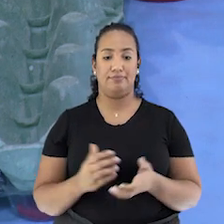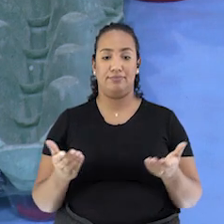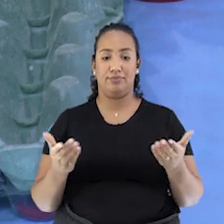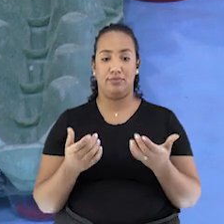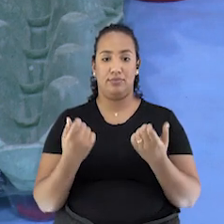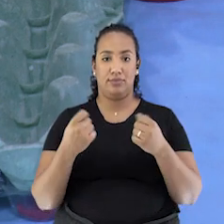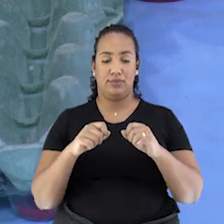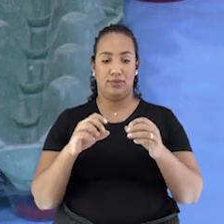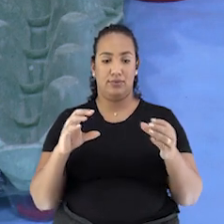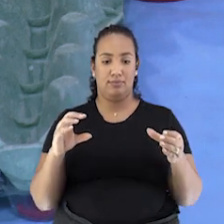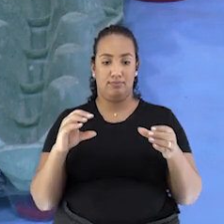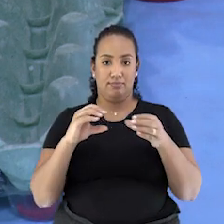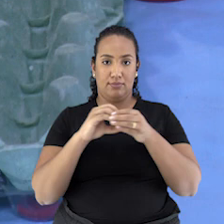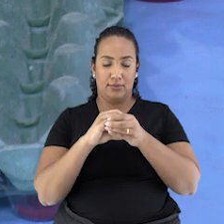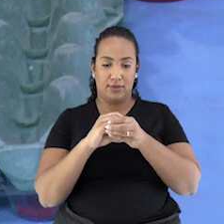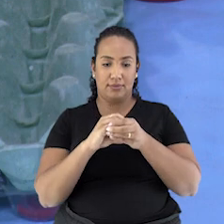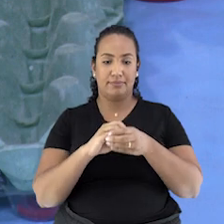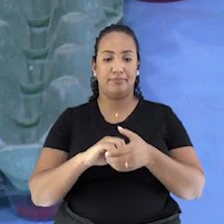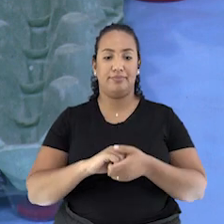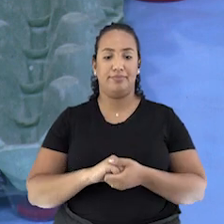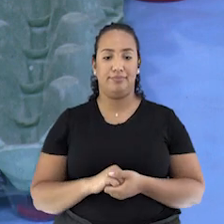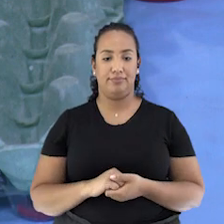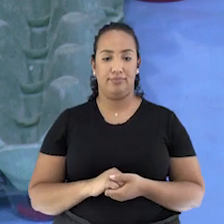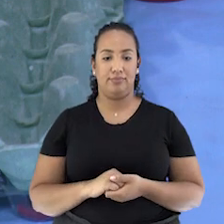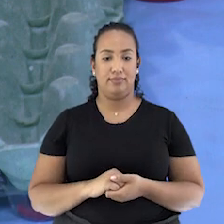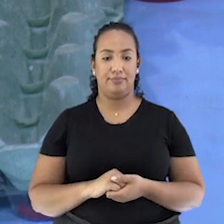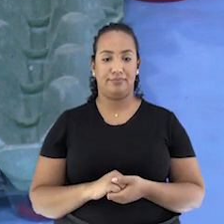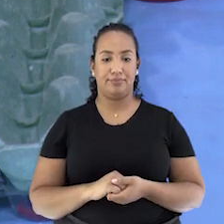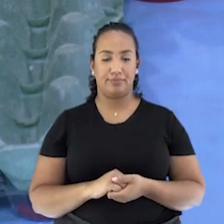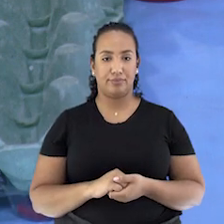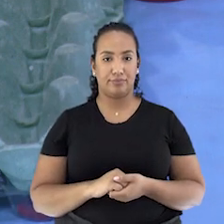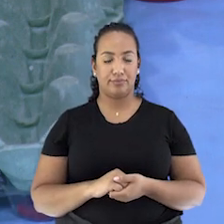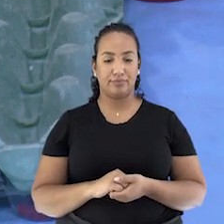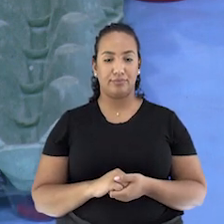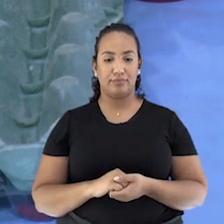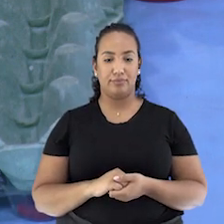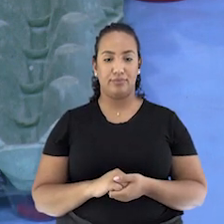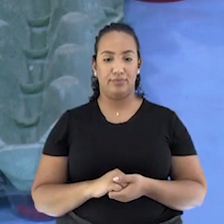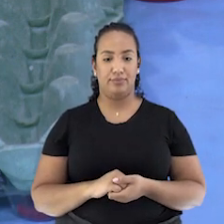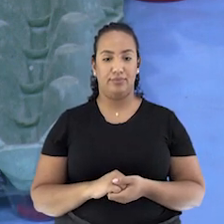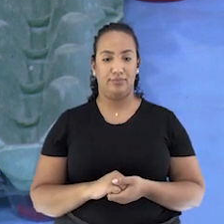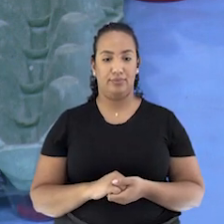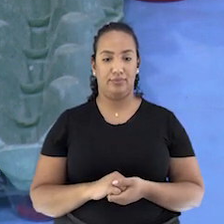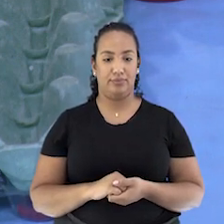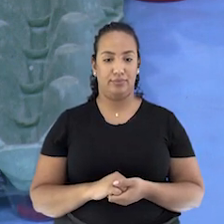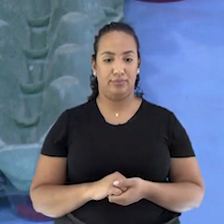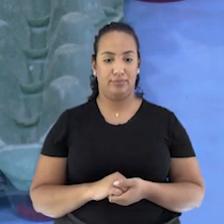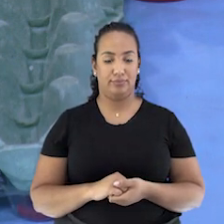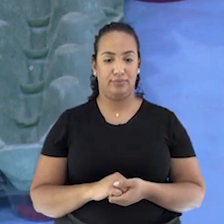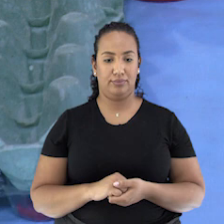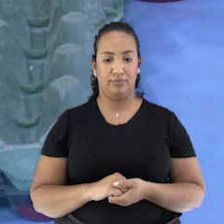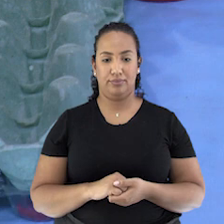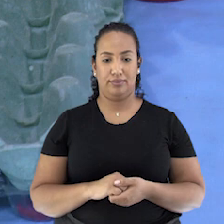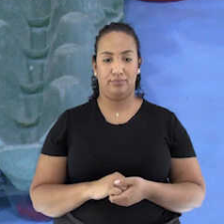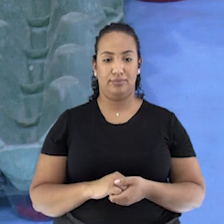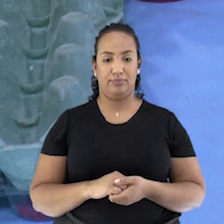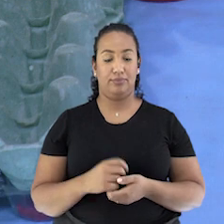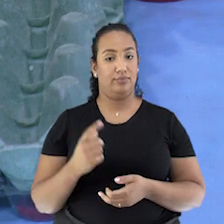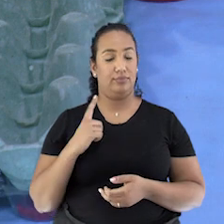Esse rolinho eu já tinha cortado um pedaço. E aí com essas duas partes, ó, é só encaixar assim, ó, no meio.